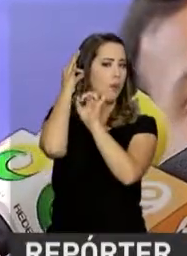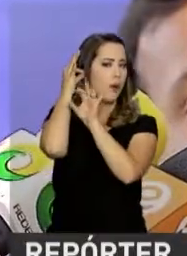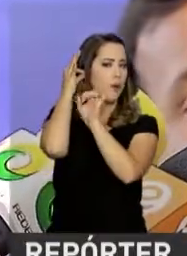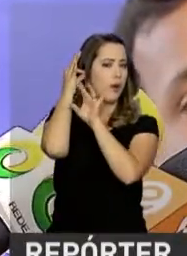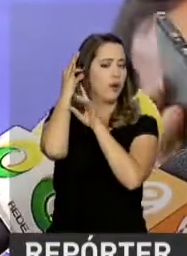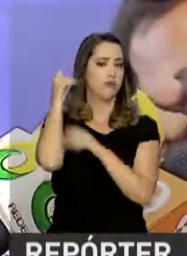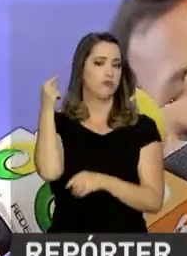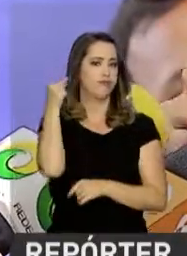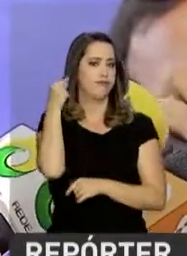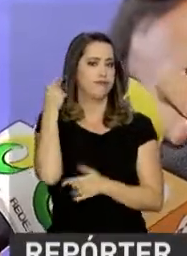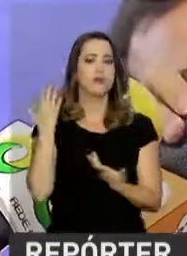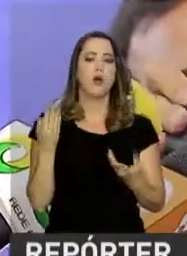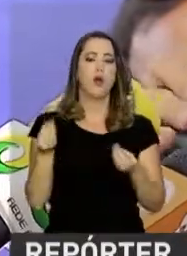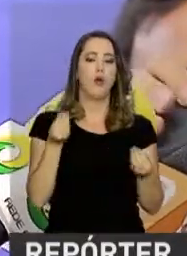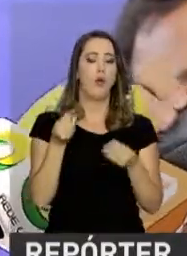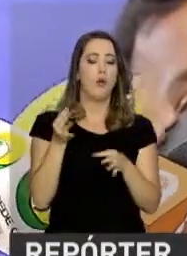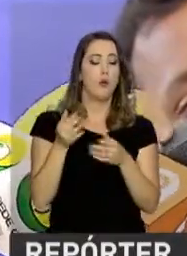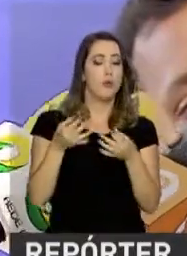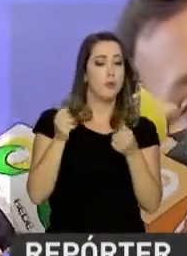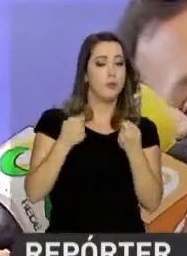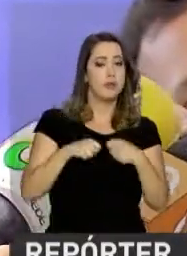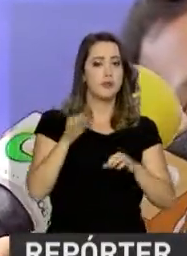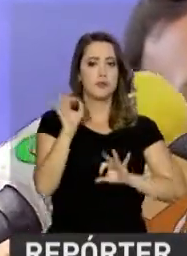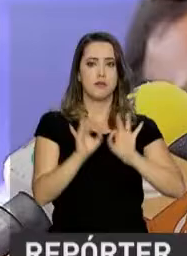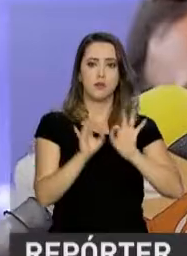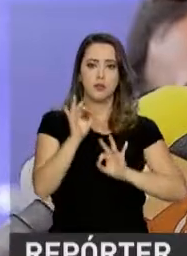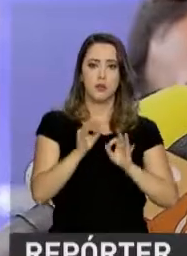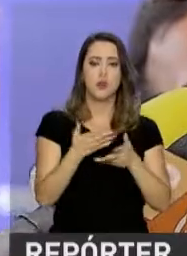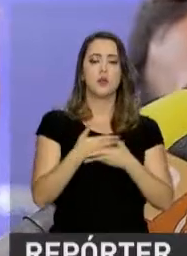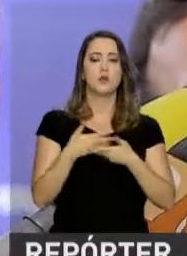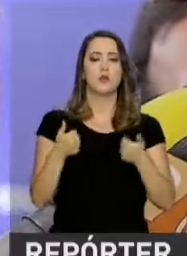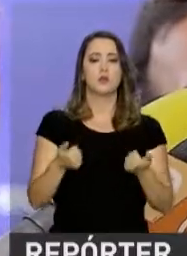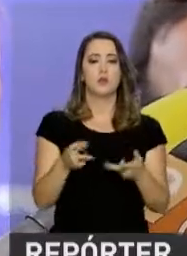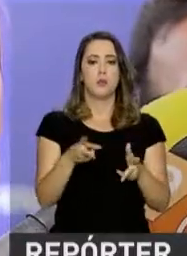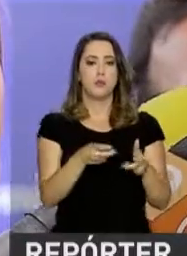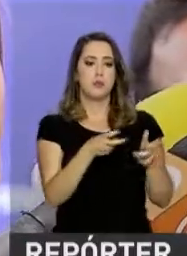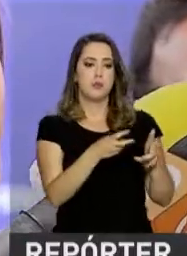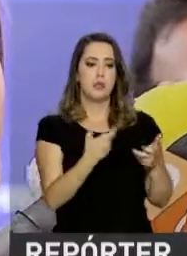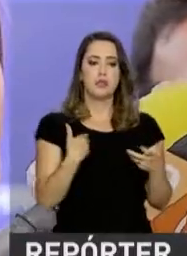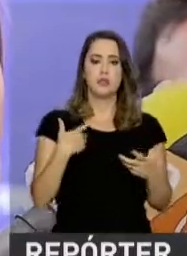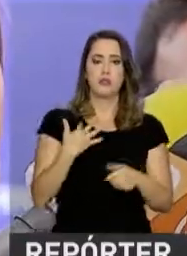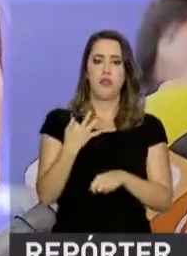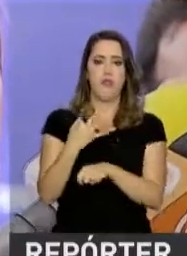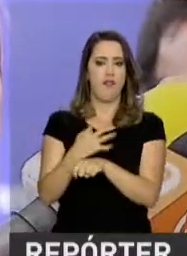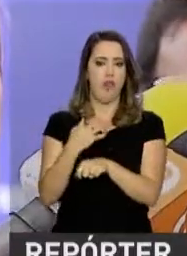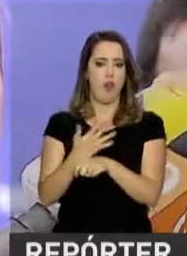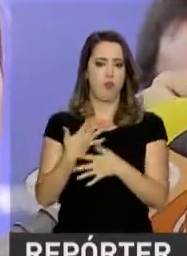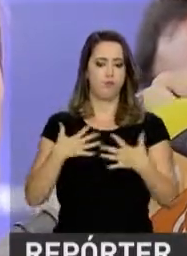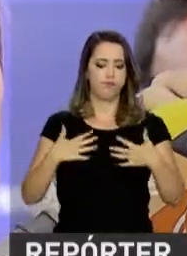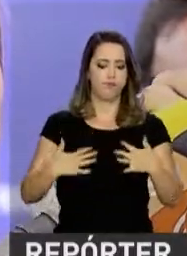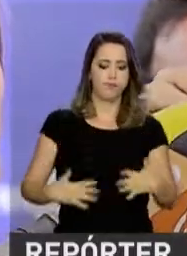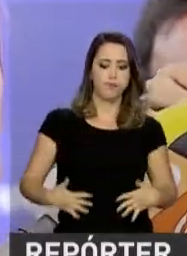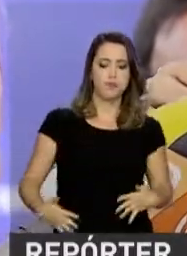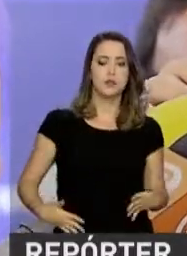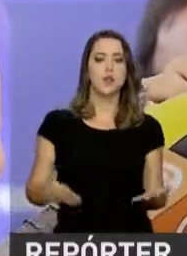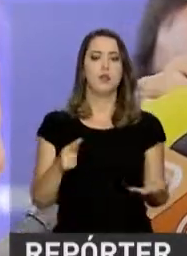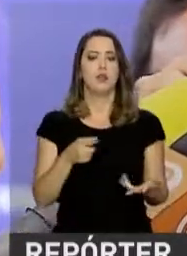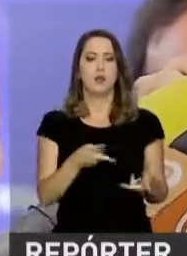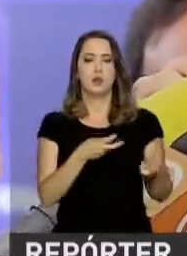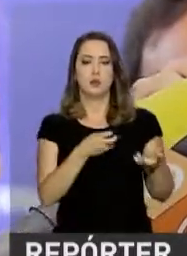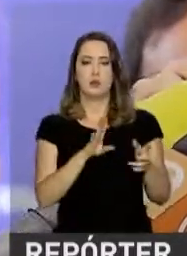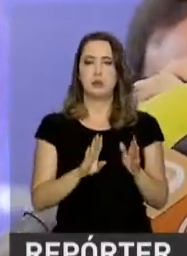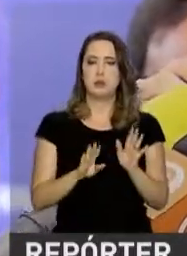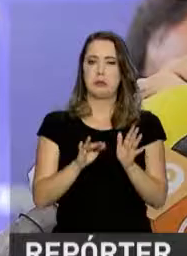a colocação e qual a descrição do bom equipamento para detectores de metais e assim por diante, entre outros processos, que vai